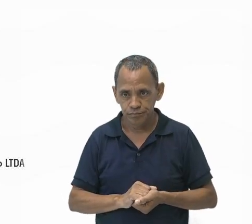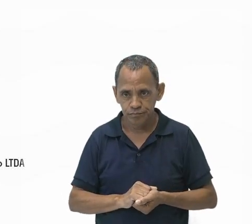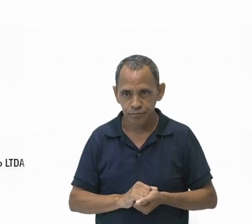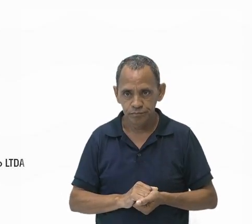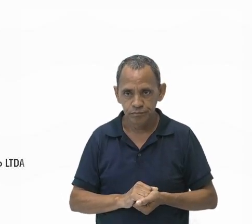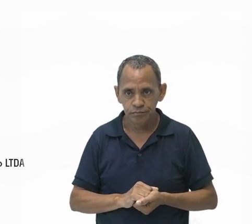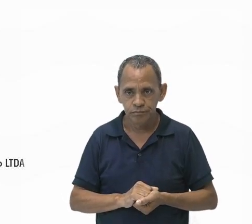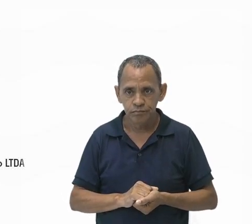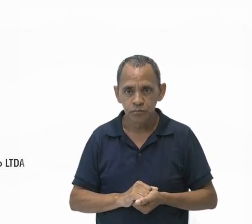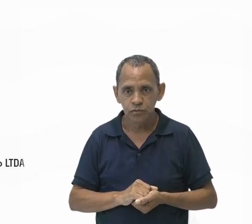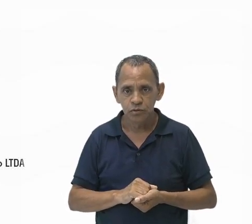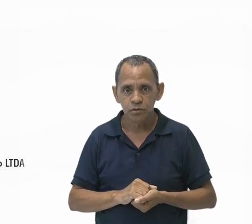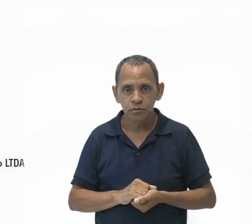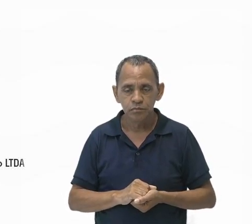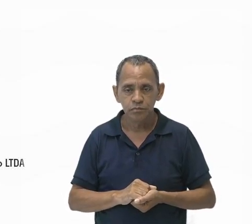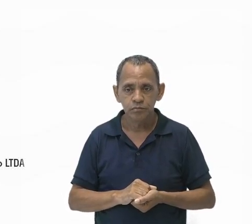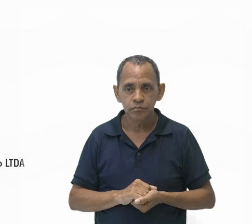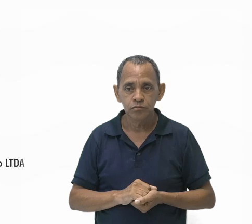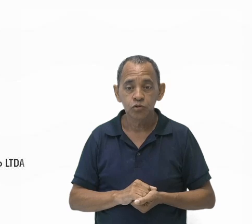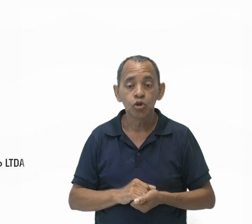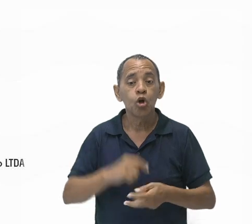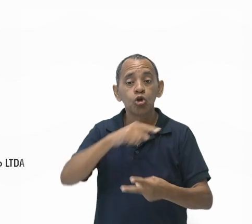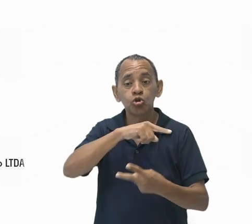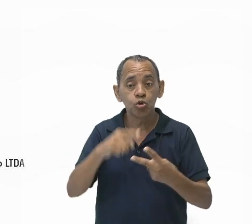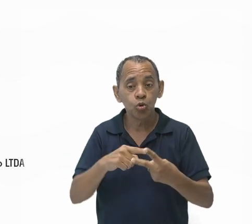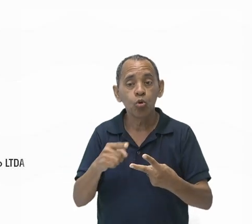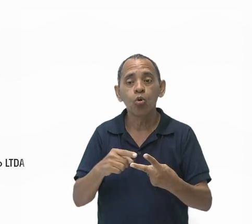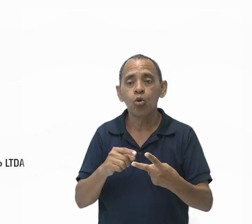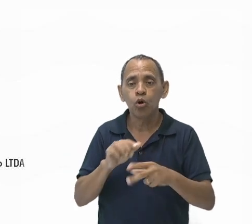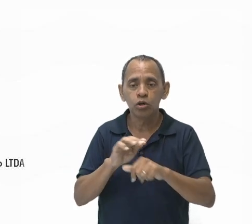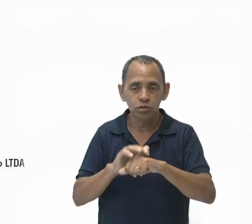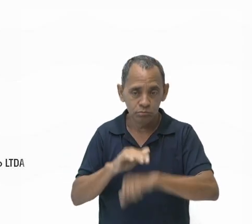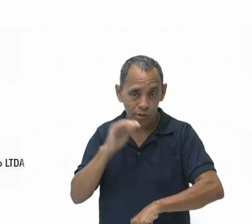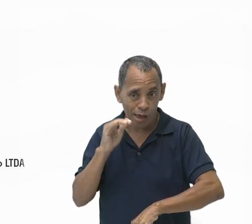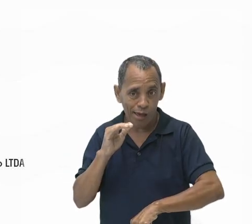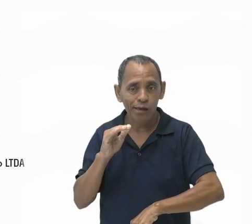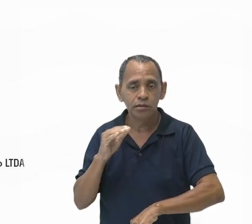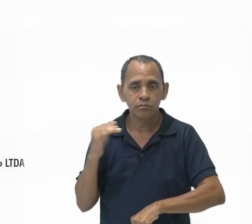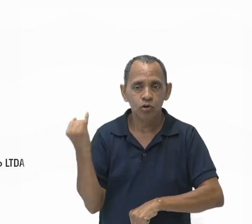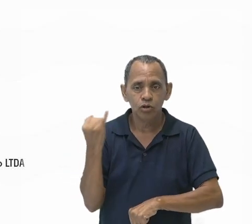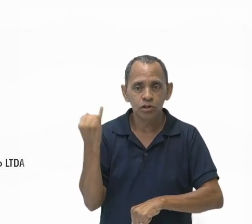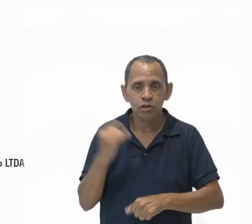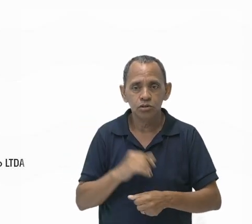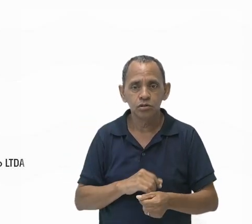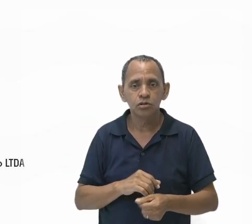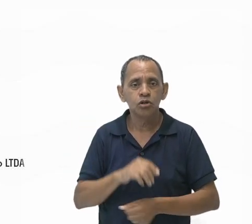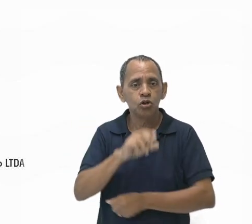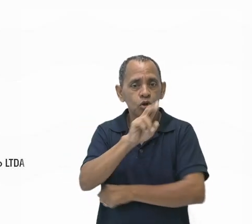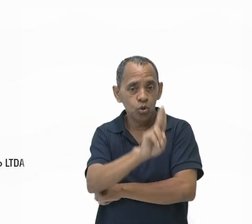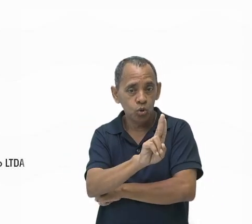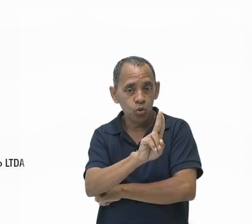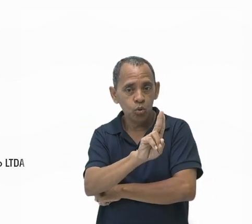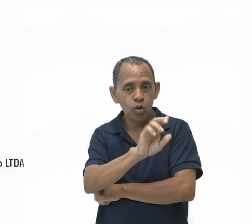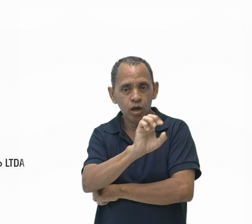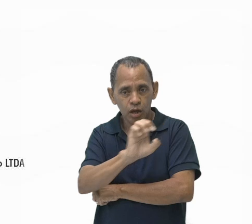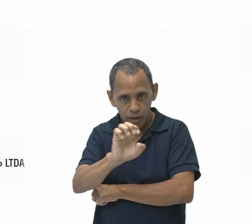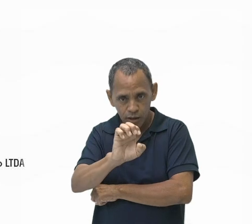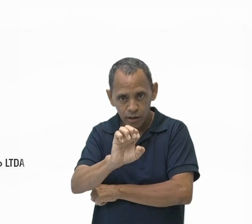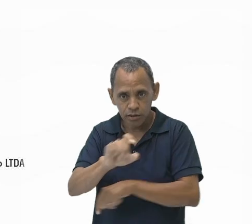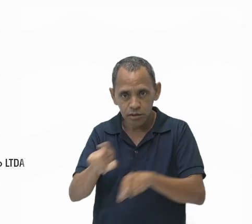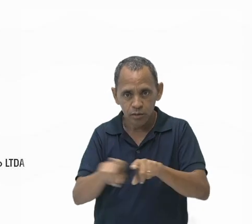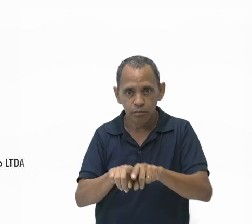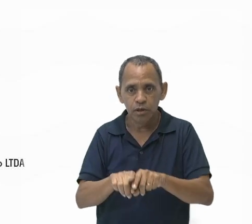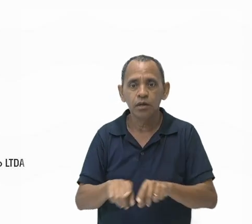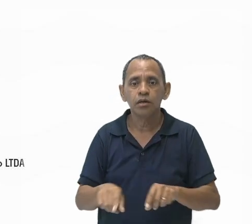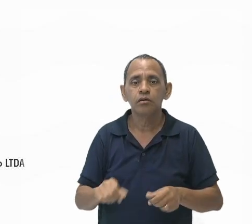quero caracterizar com vocês dois blocos econômicos, que eu considero muito importantes. A gente vai falar um pouco sobre a